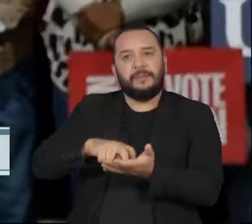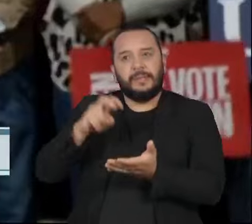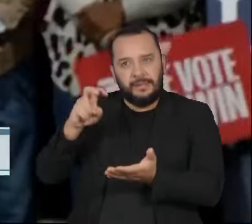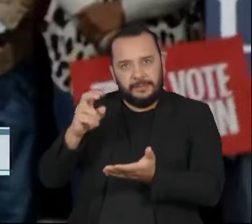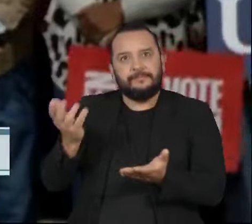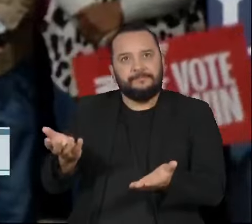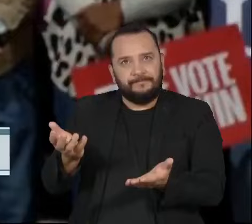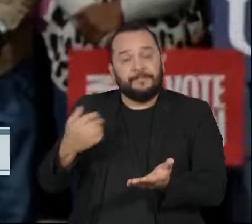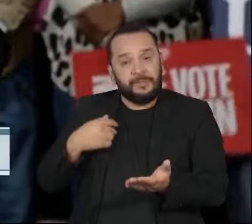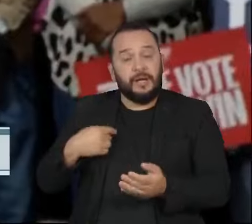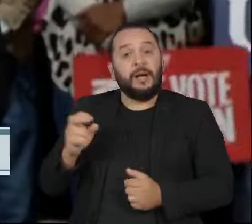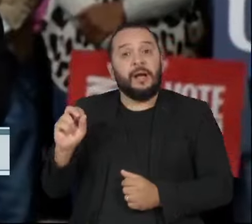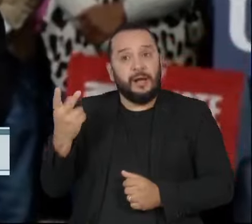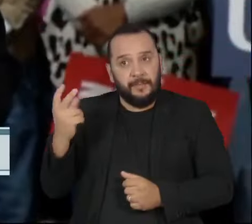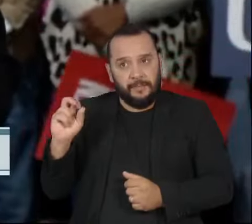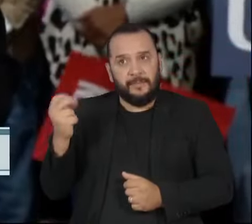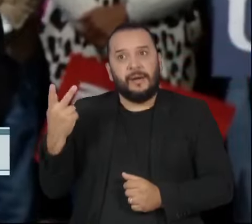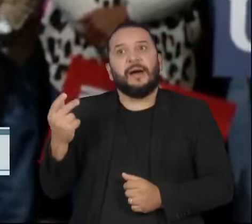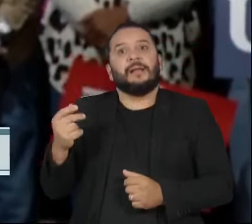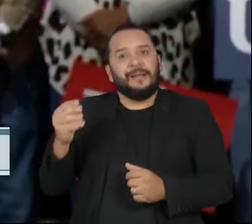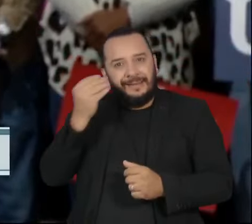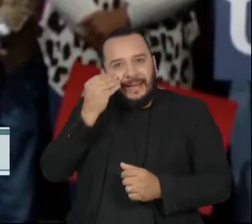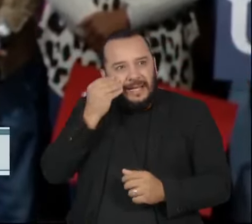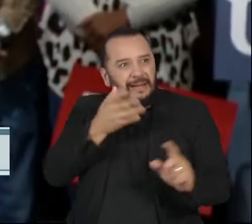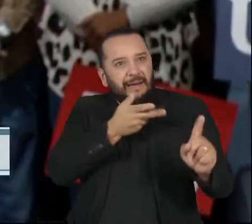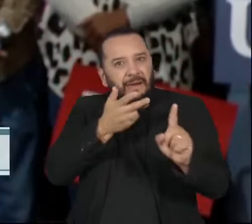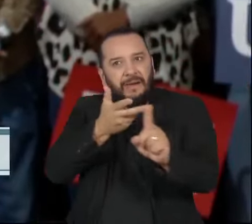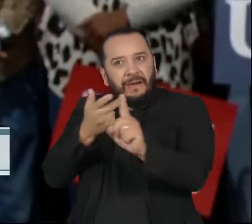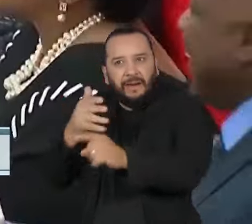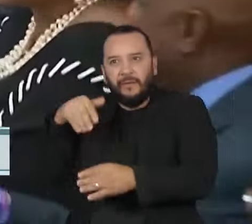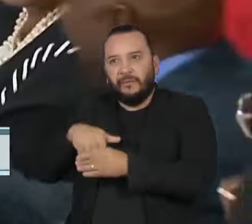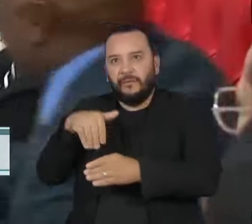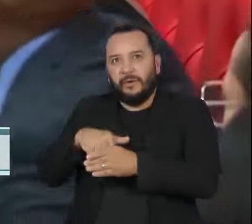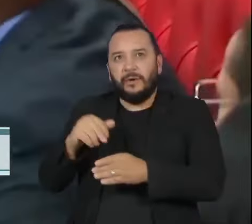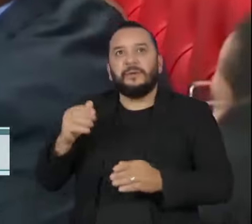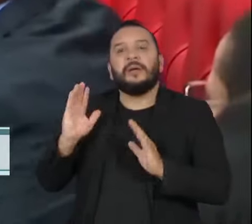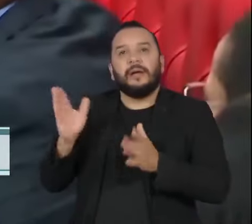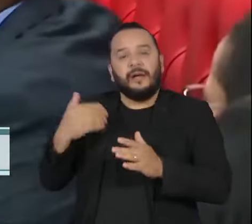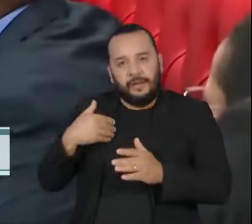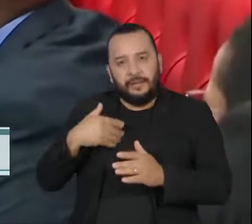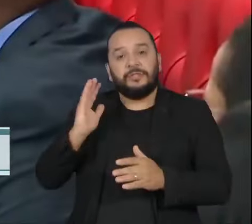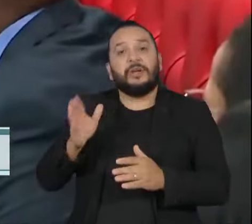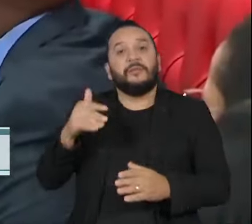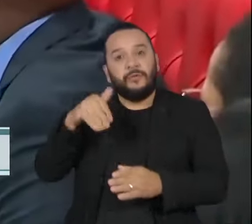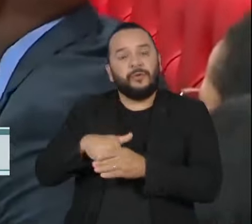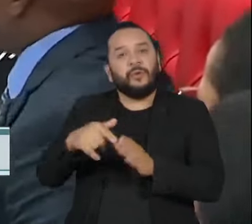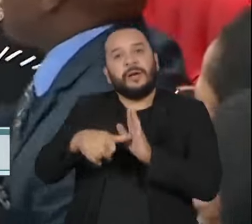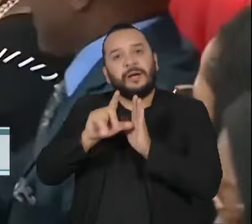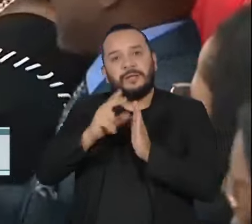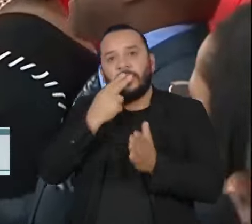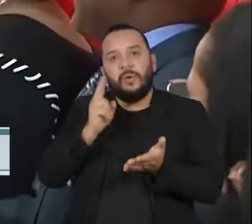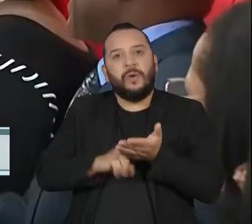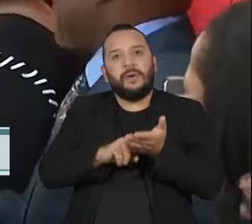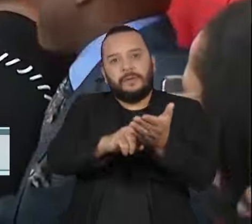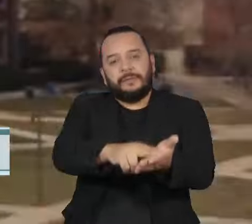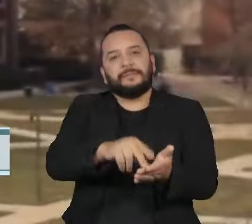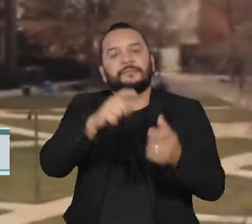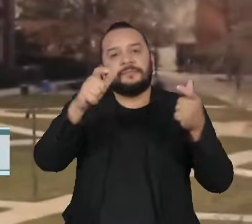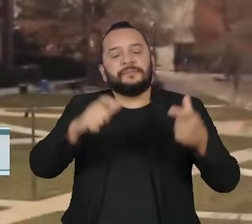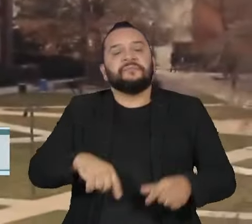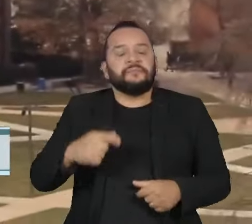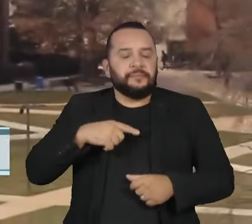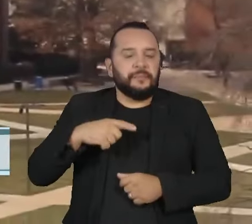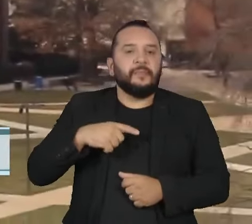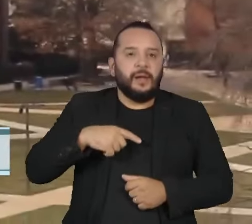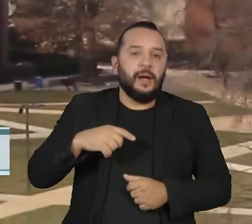Brasília. E Kamala Harris persiste atrás de votos. A democrata mandou o voto antecipadamente pelo correio para a Califórnia e